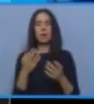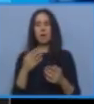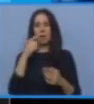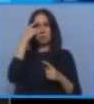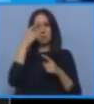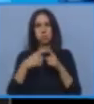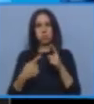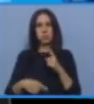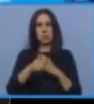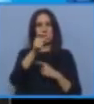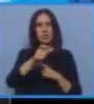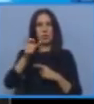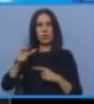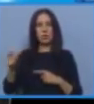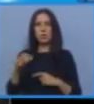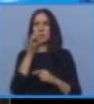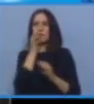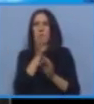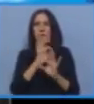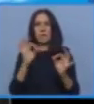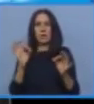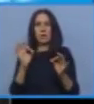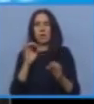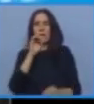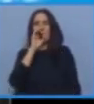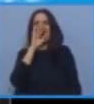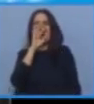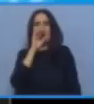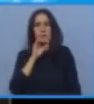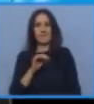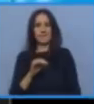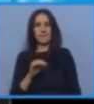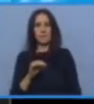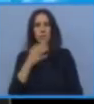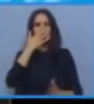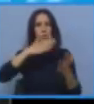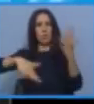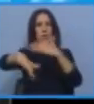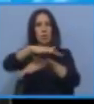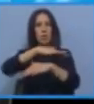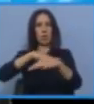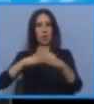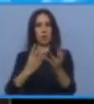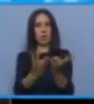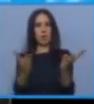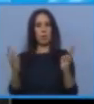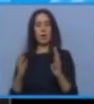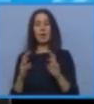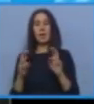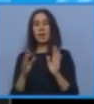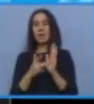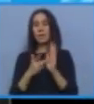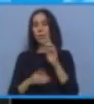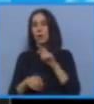da gente, a maravilha, o espanto desta multidão, como se refere no livro do Êxodo. Ora bem, com